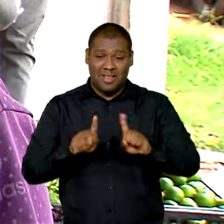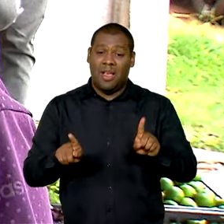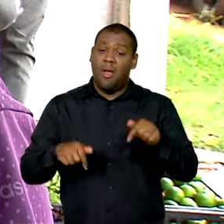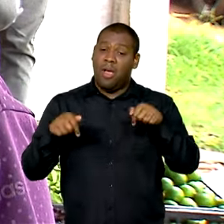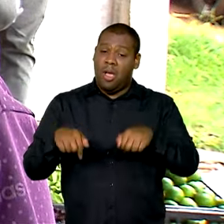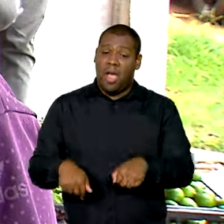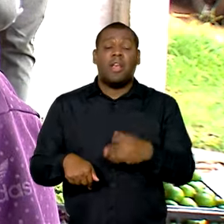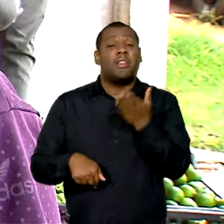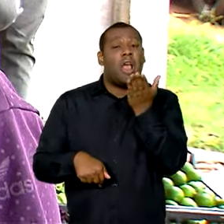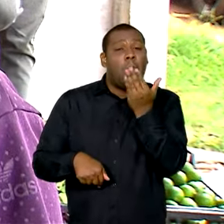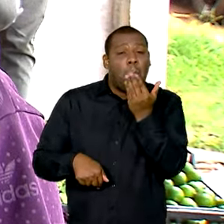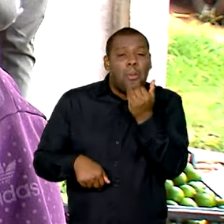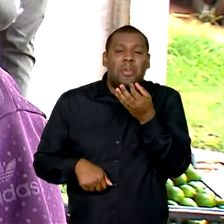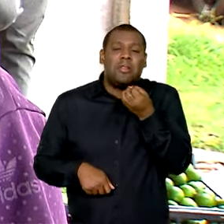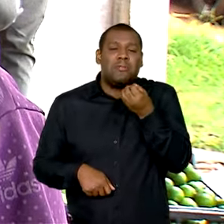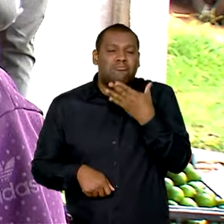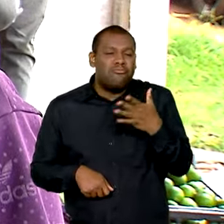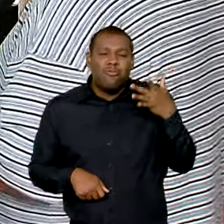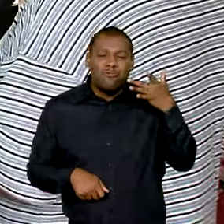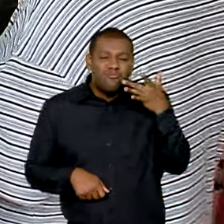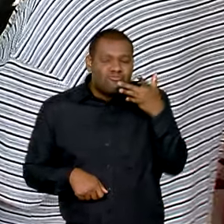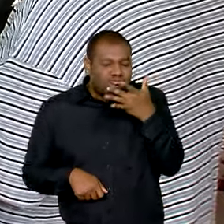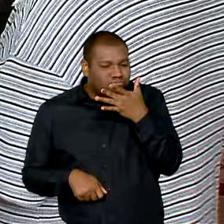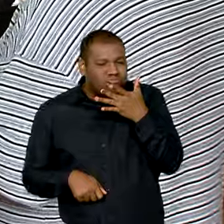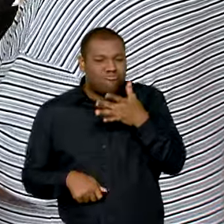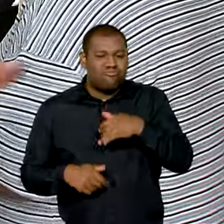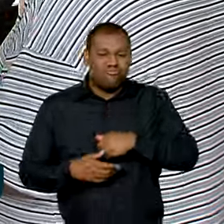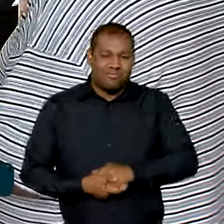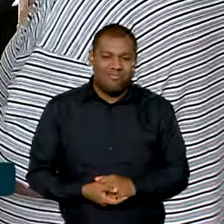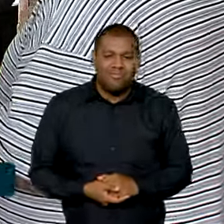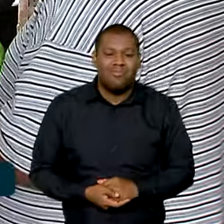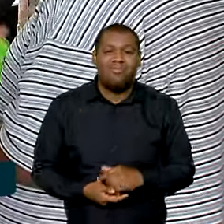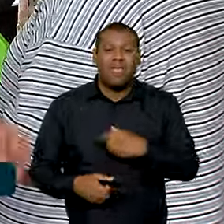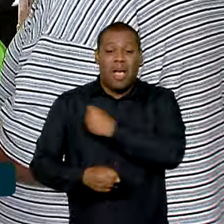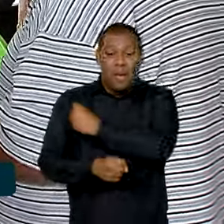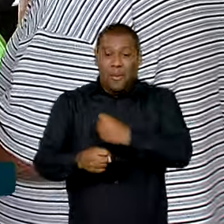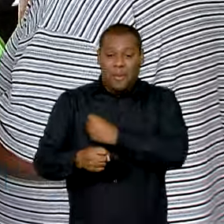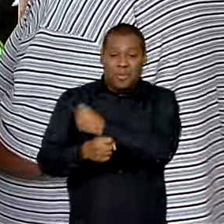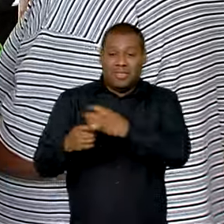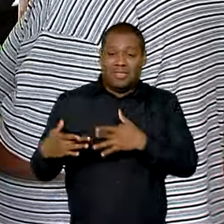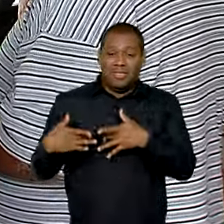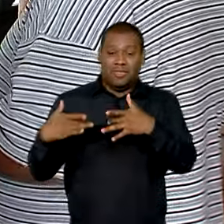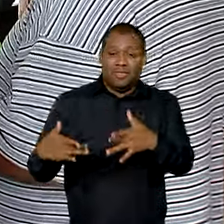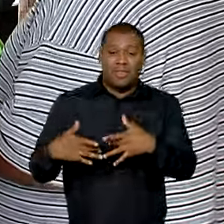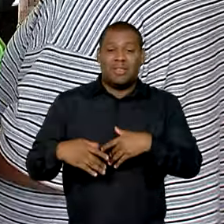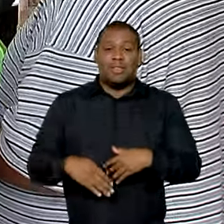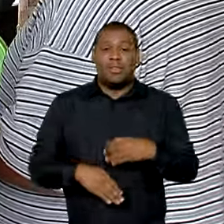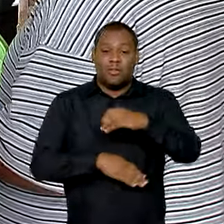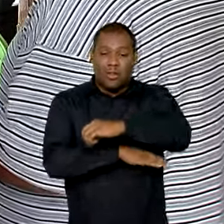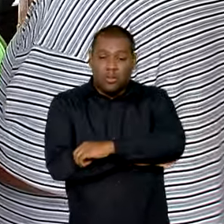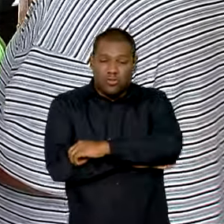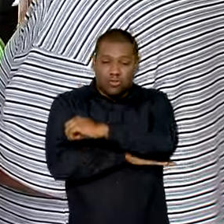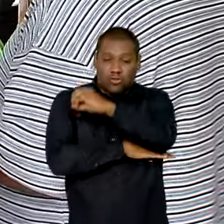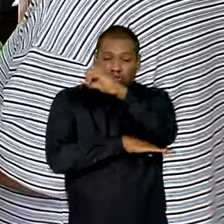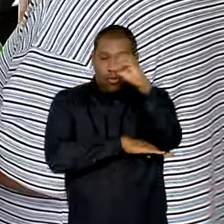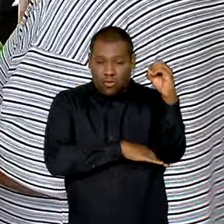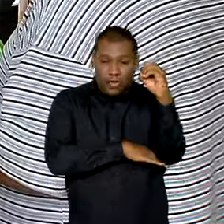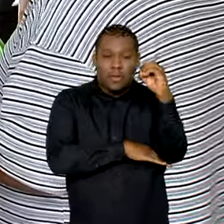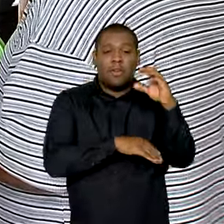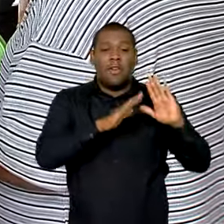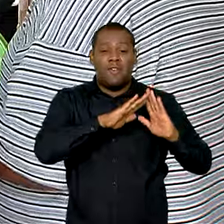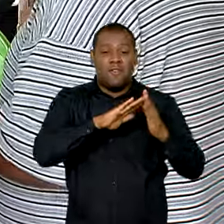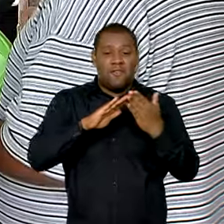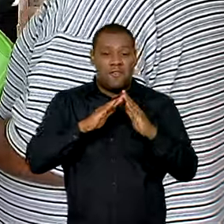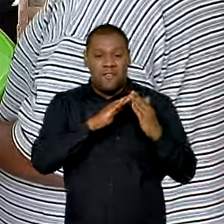boa, temperada mesmo, é gostosa. Todo mundo vem pra cá. Esta Cozinha Solidária fica no Sol Nascente, comunidade carente